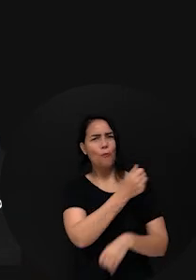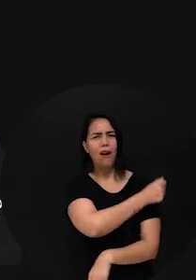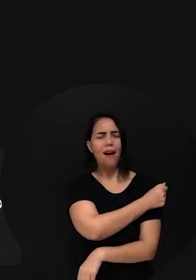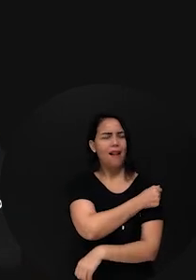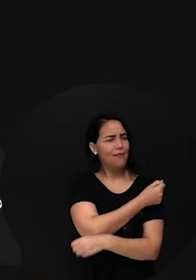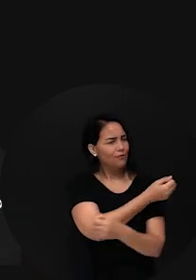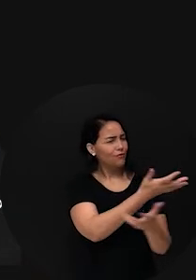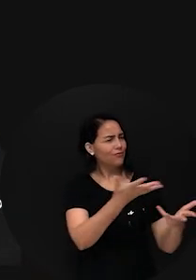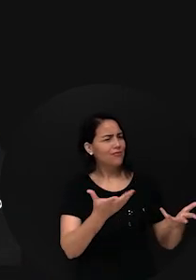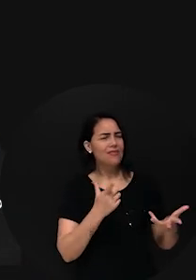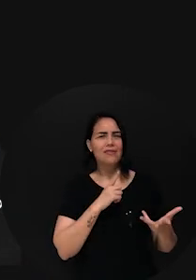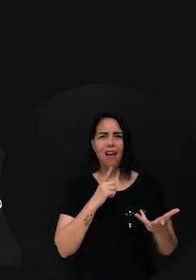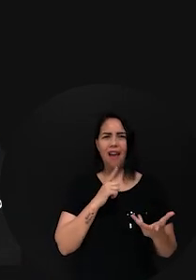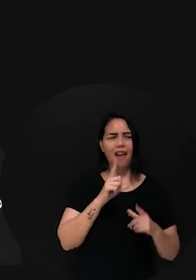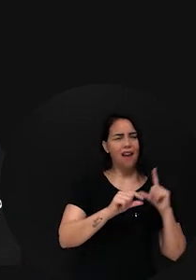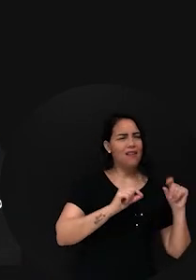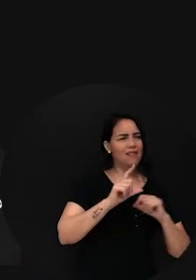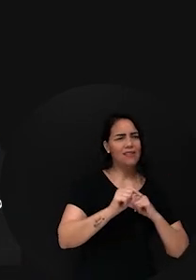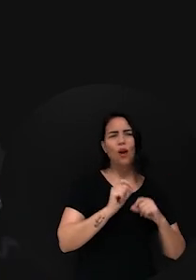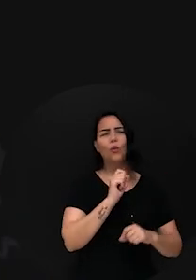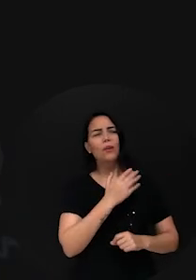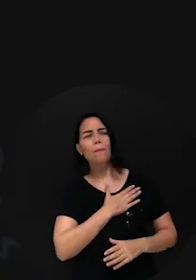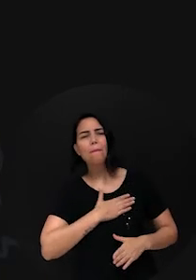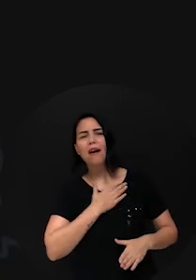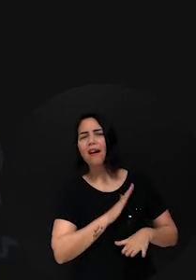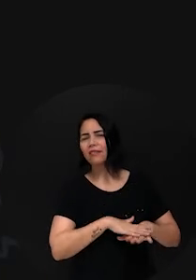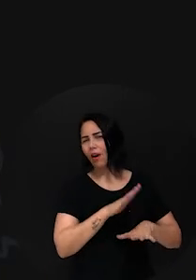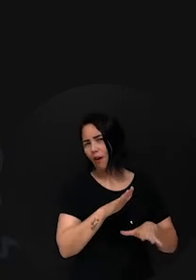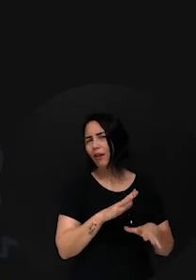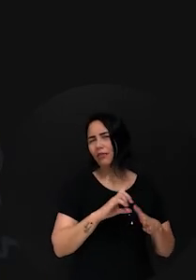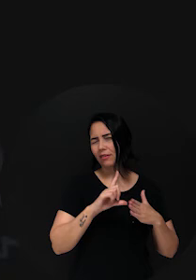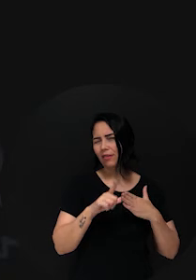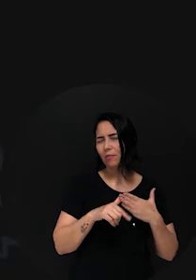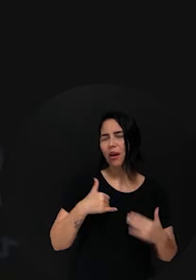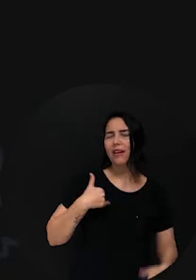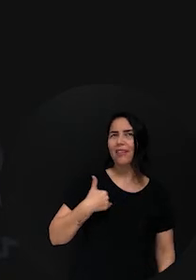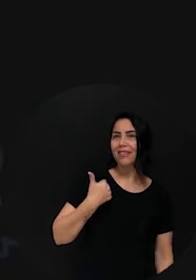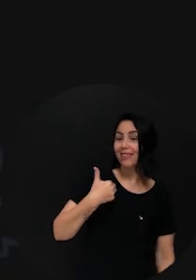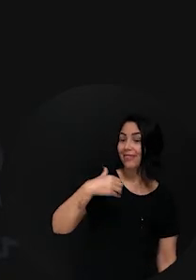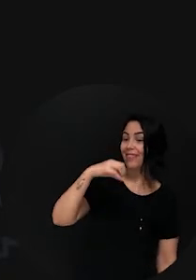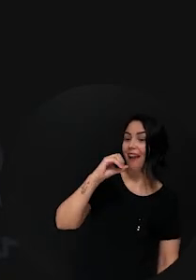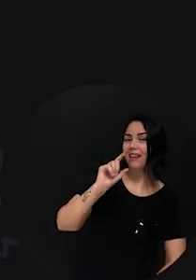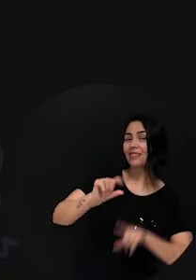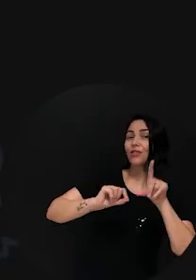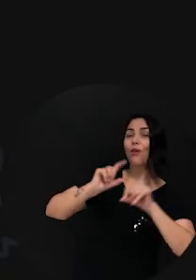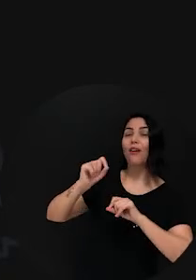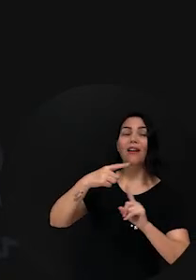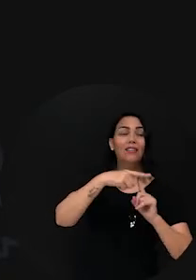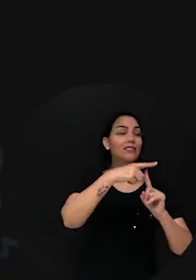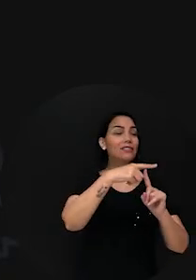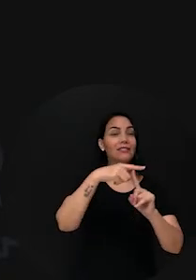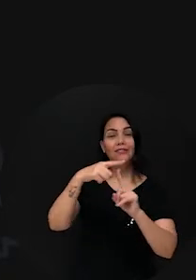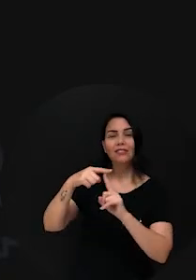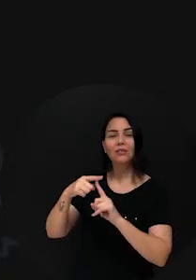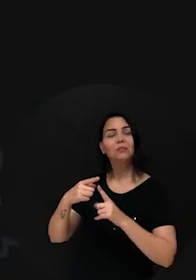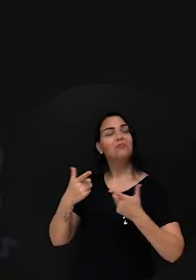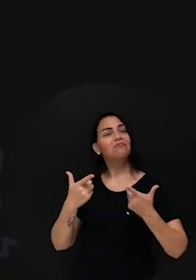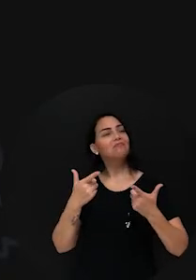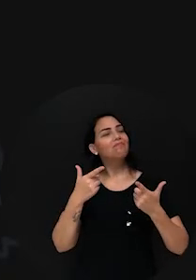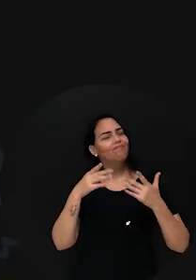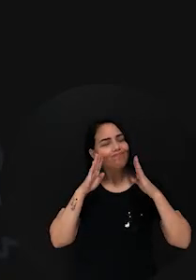o que eles têm aptidão e o que eles gostam mais, para depois, com 10 anos, poderem escolher o seu instrumento com